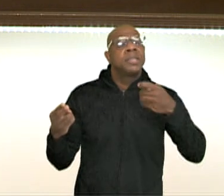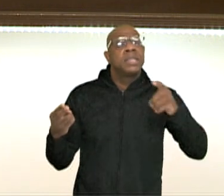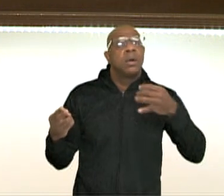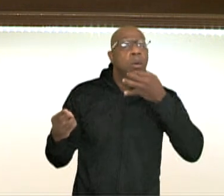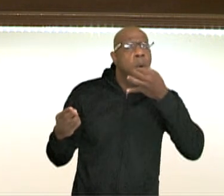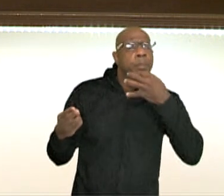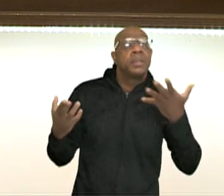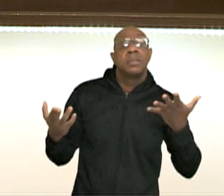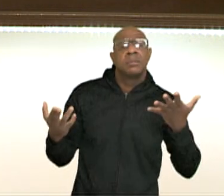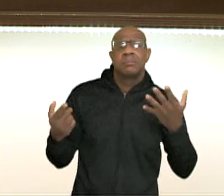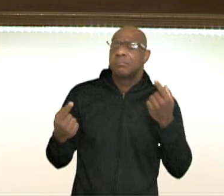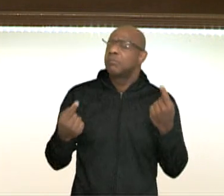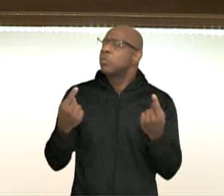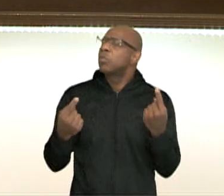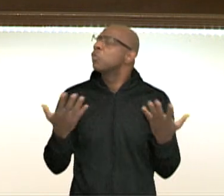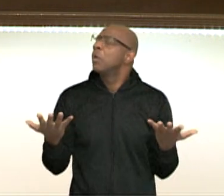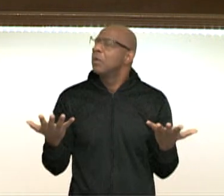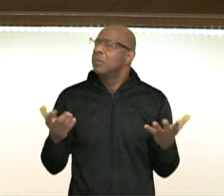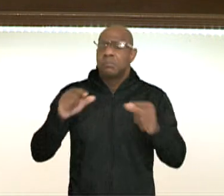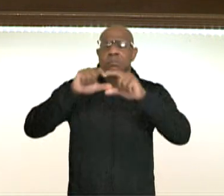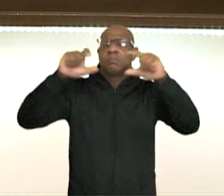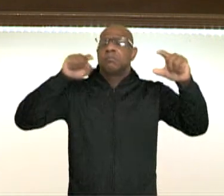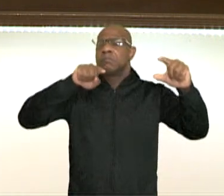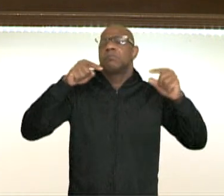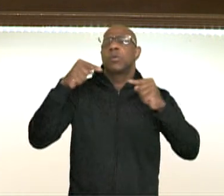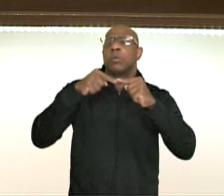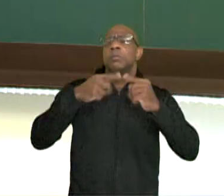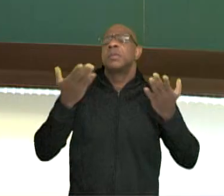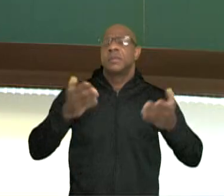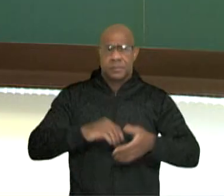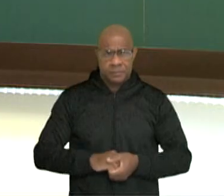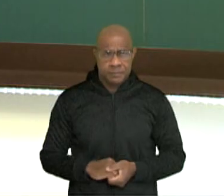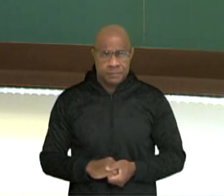contribui, né, para essa descoberta. Vamos ver?